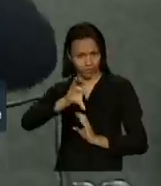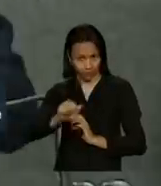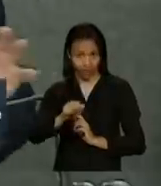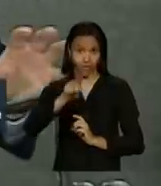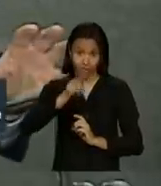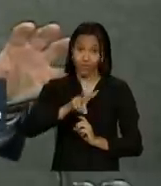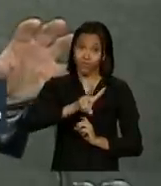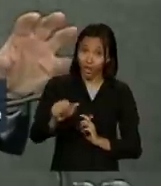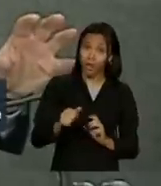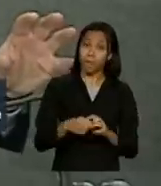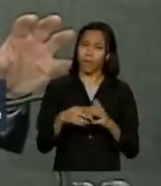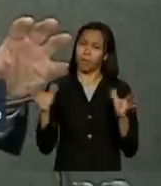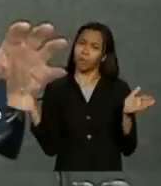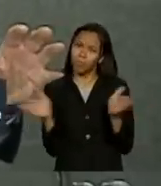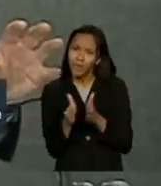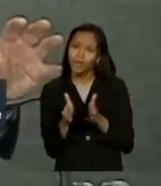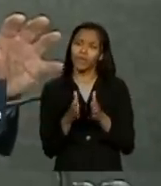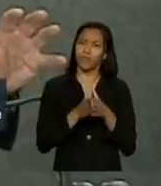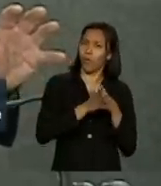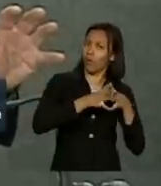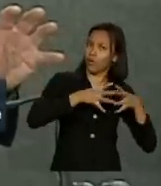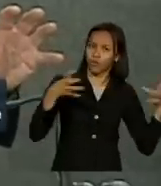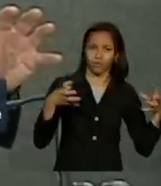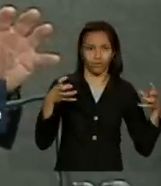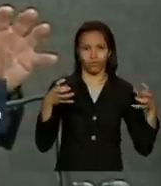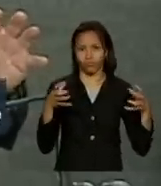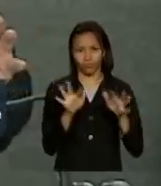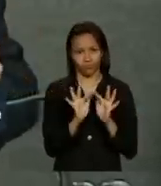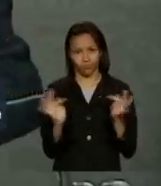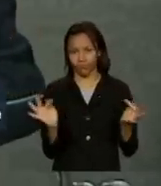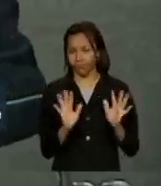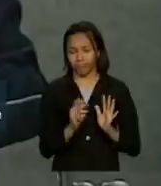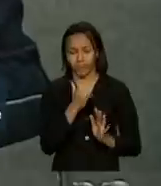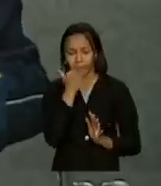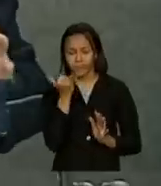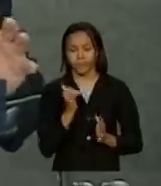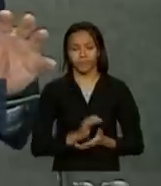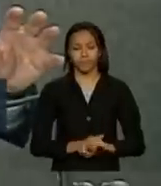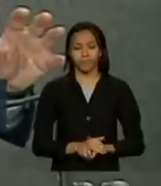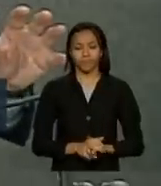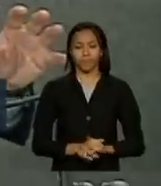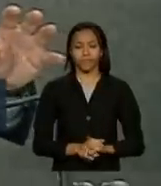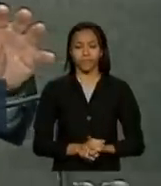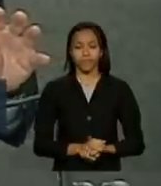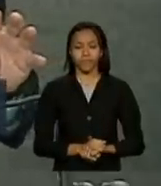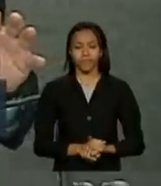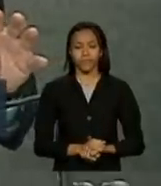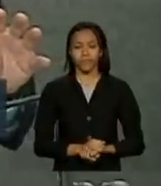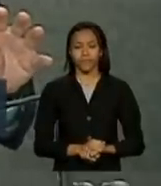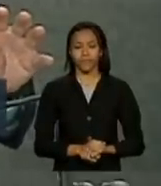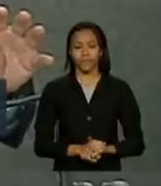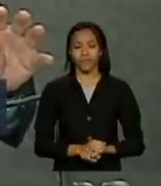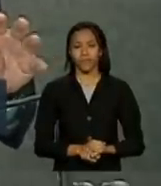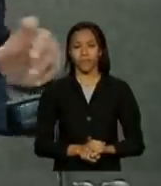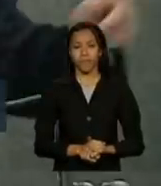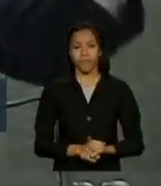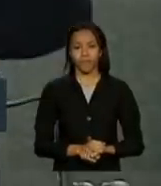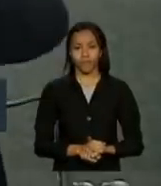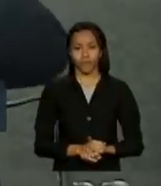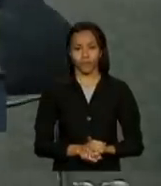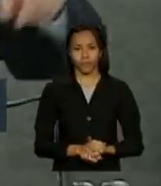macro para o pequeno Tá certo como vive em hotel